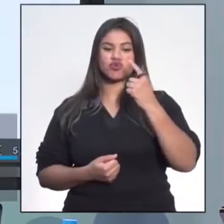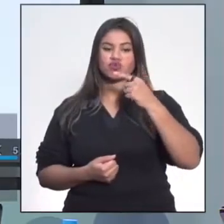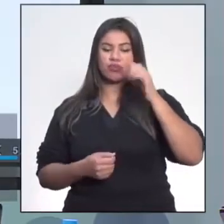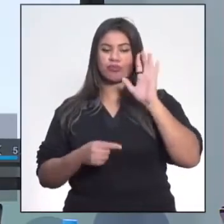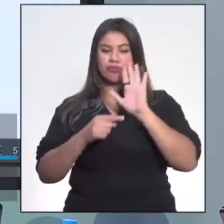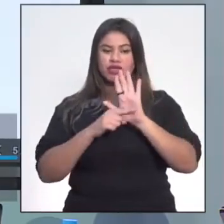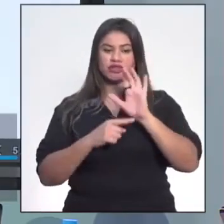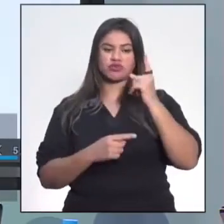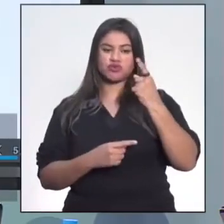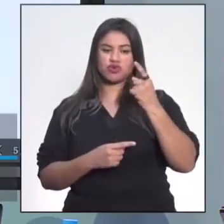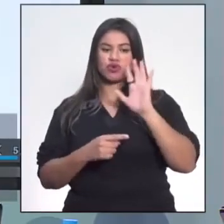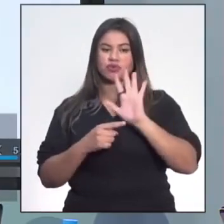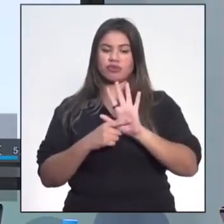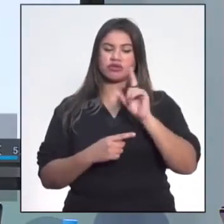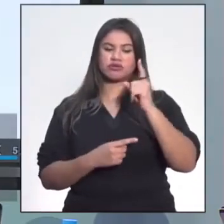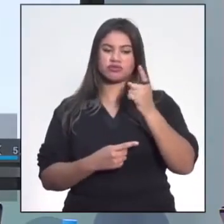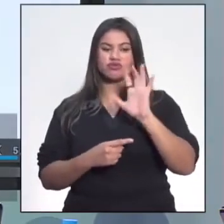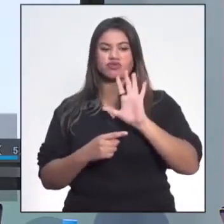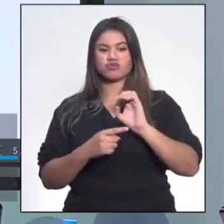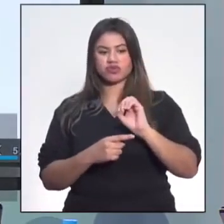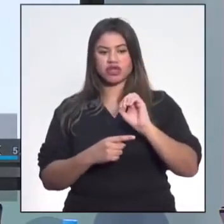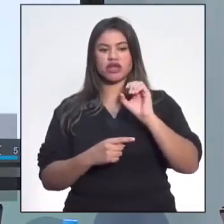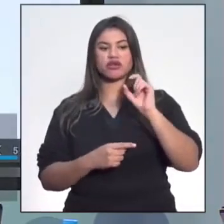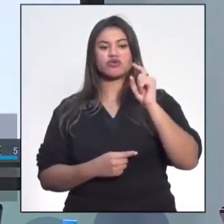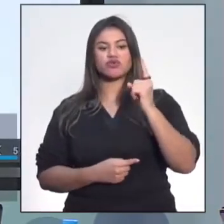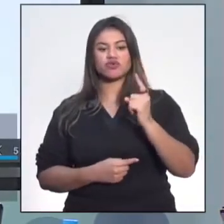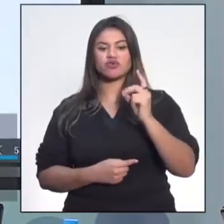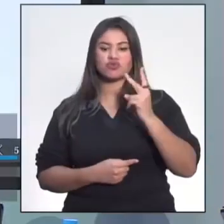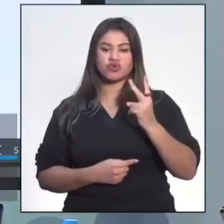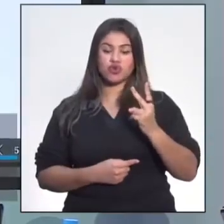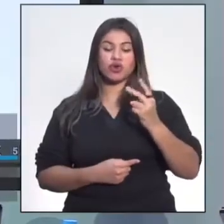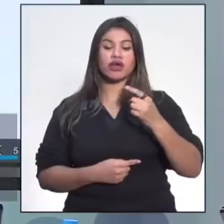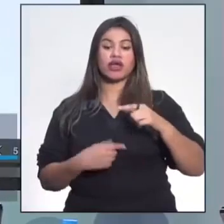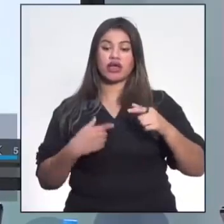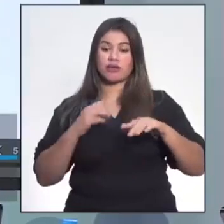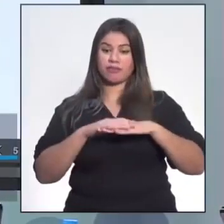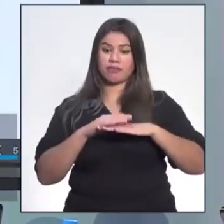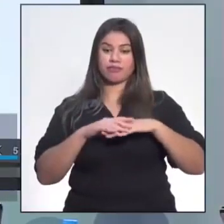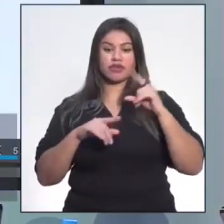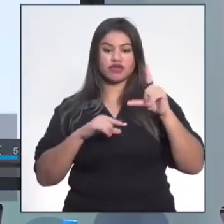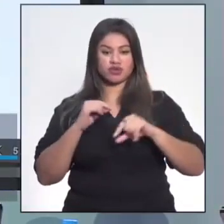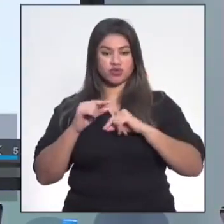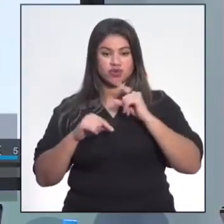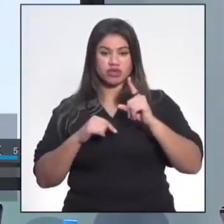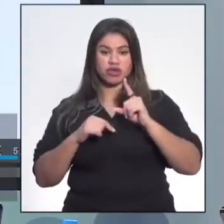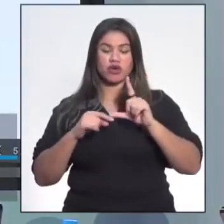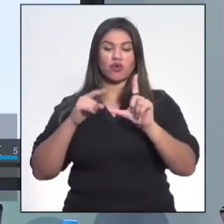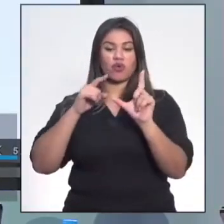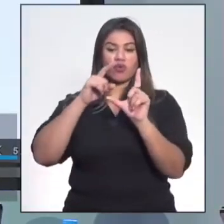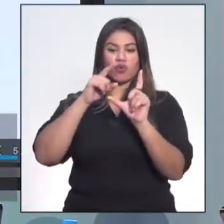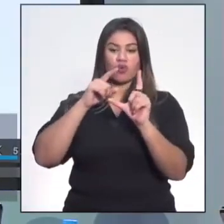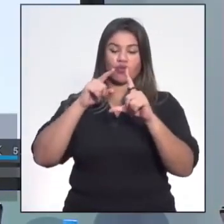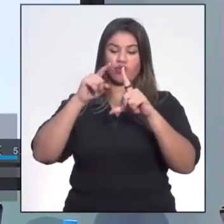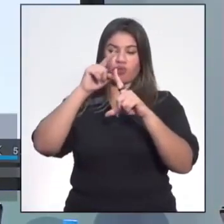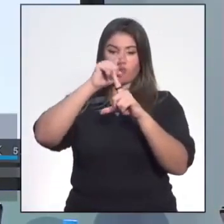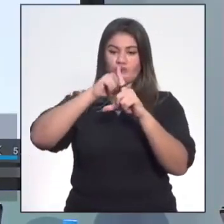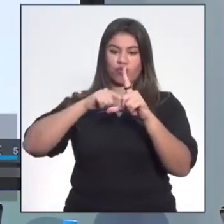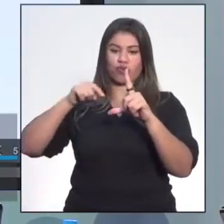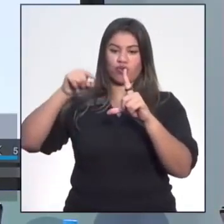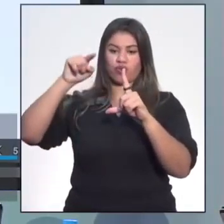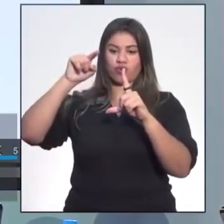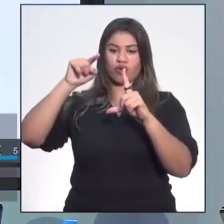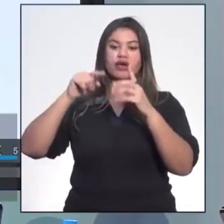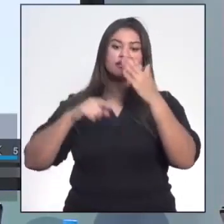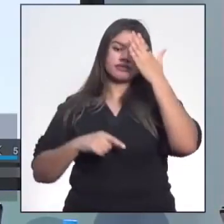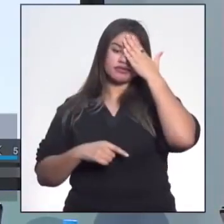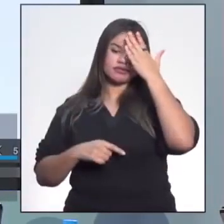De novo, eu escolhi esses valores porque eu sei como que eu quero que fique a minha parábola. Tá bom? Vai continuar sendo uma parábola? Vai. Então, vamos